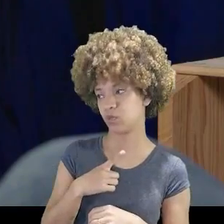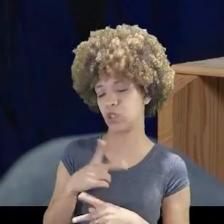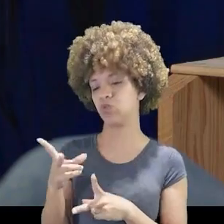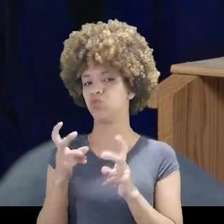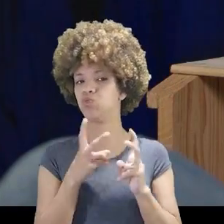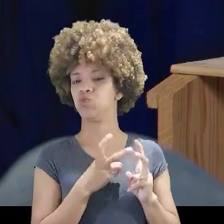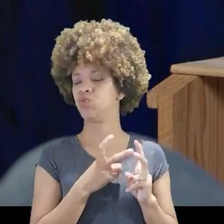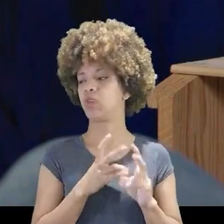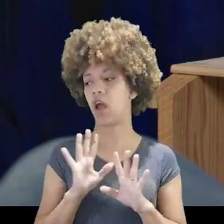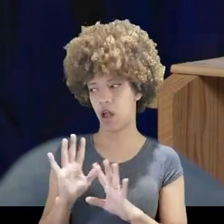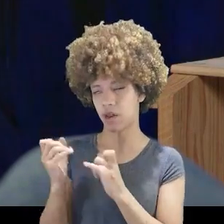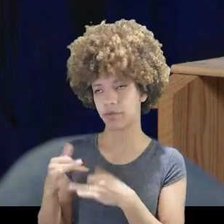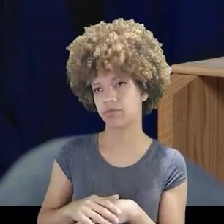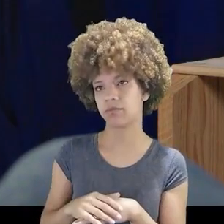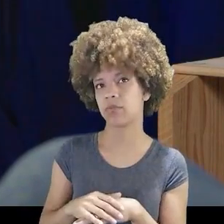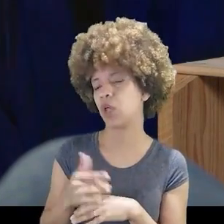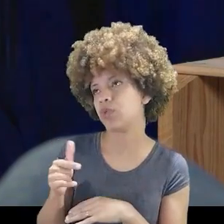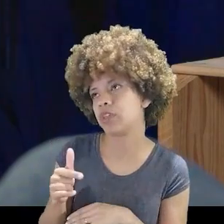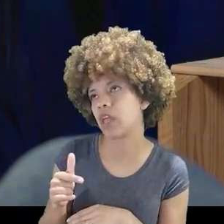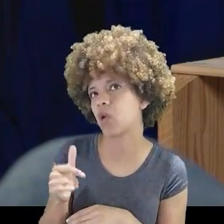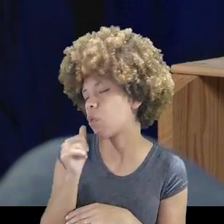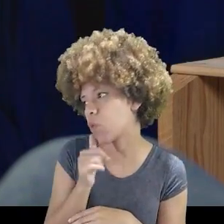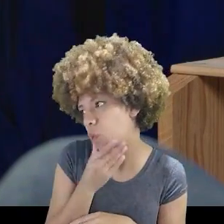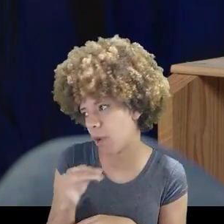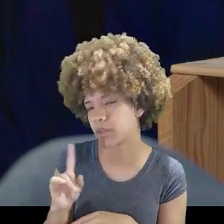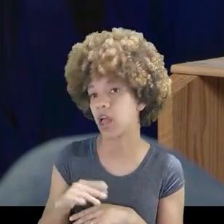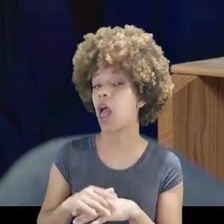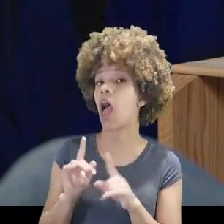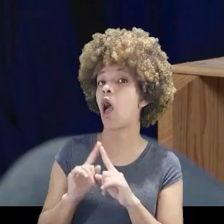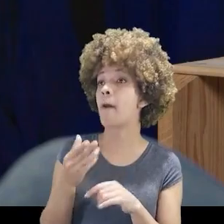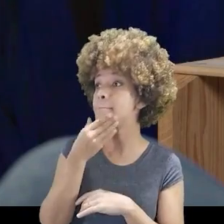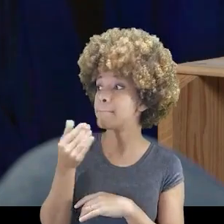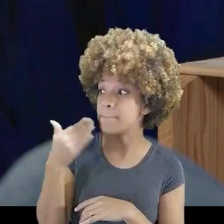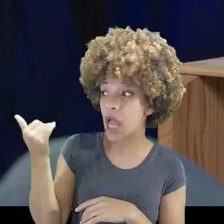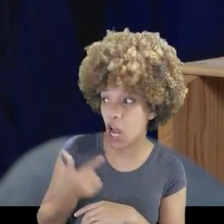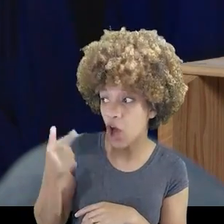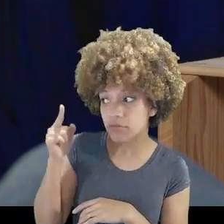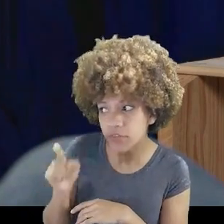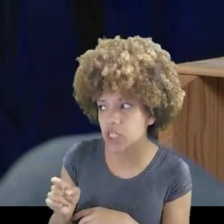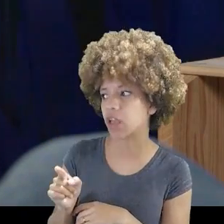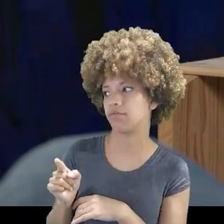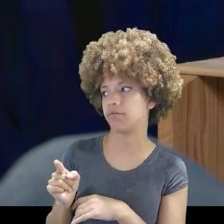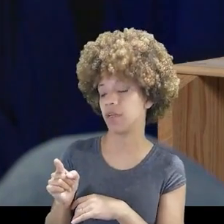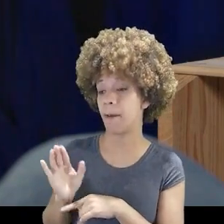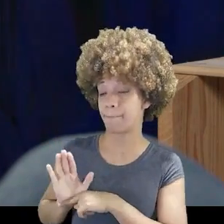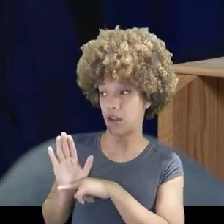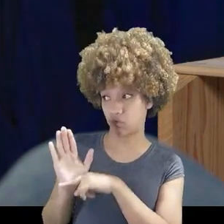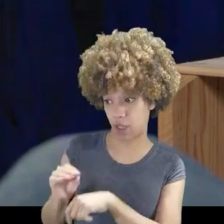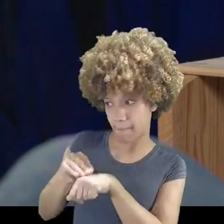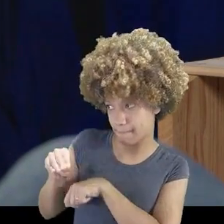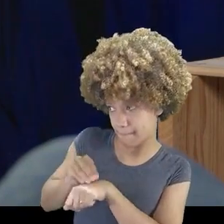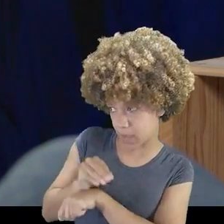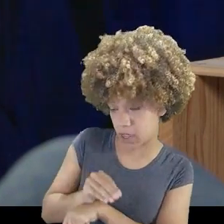São ela vai dizer assim não não tem que ver com o cara não tem a intuição é um cara melhor do que você tá te